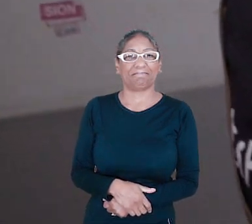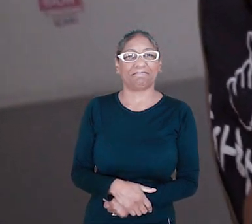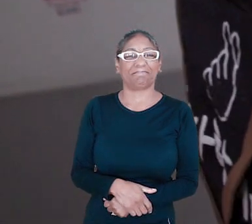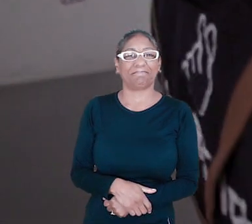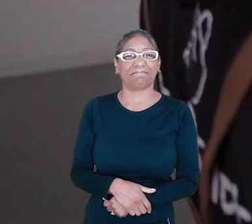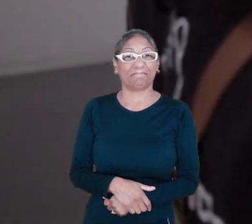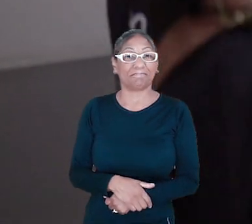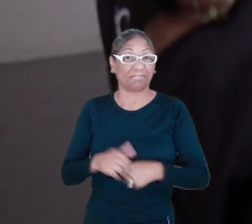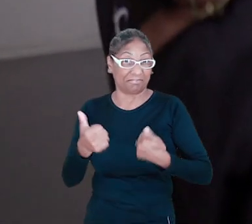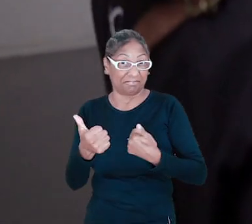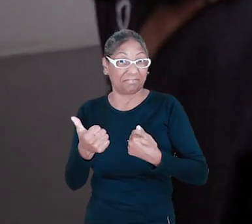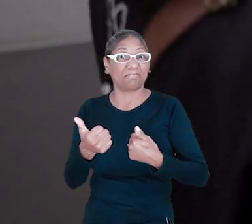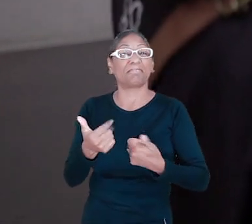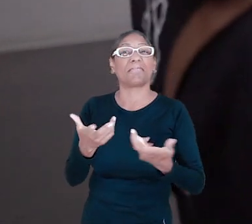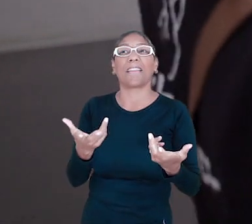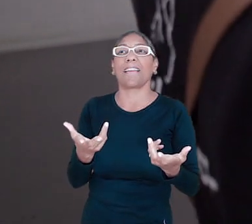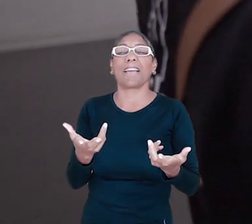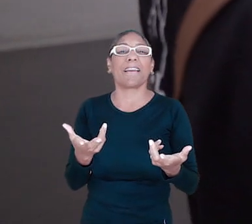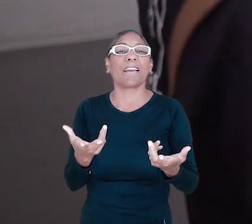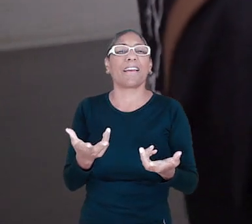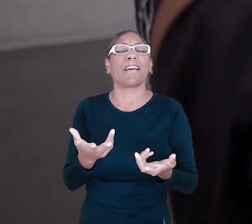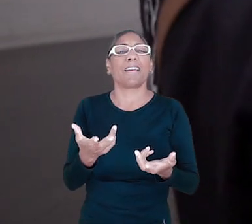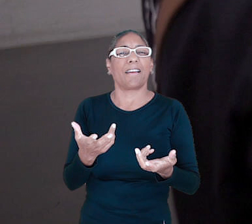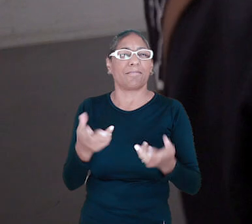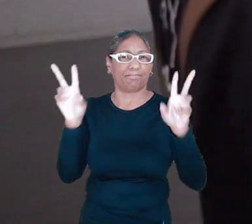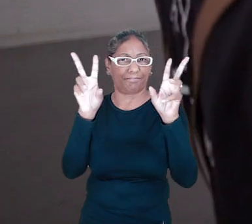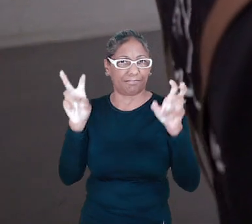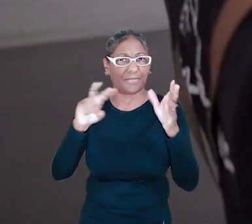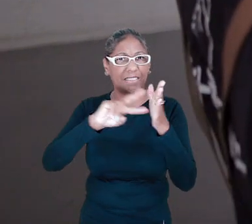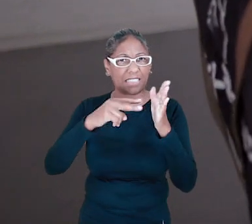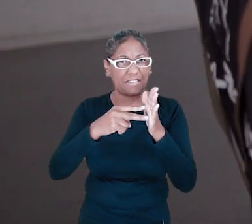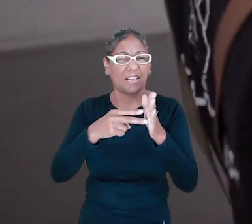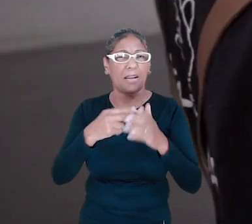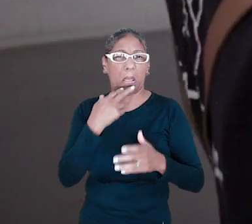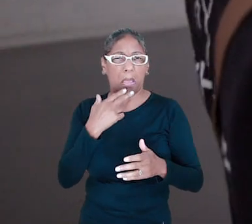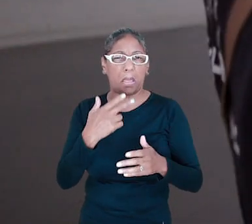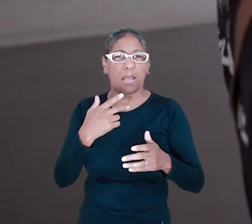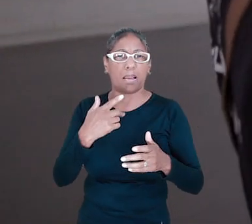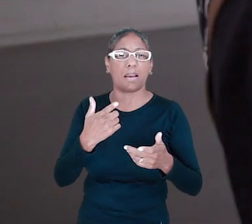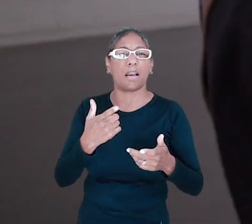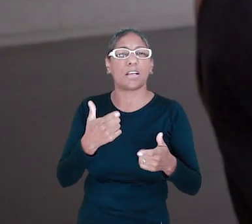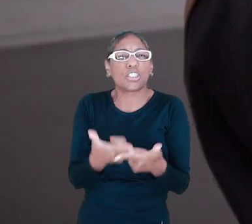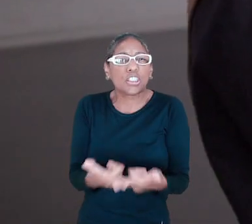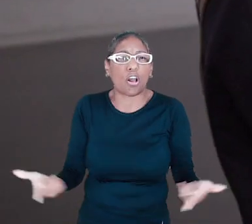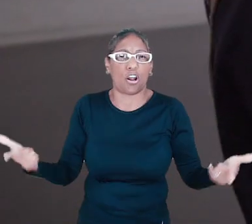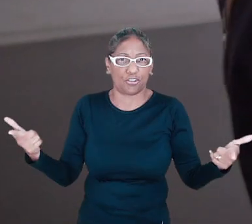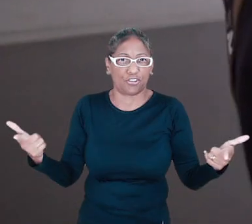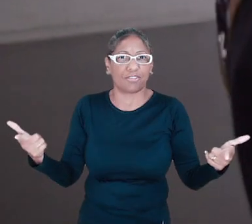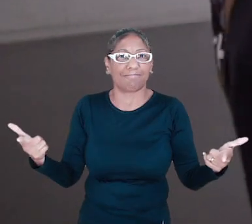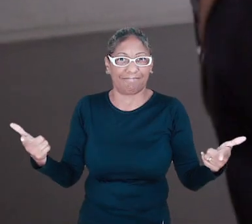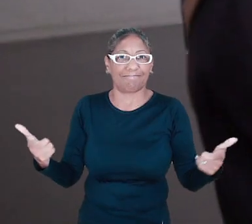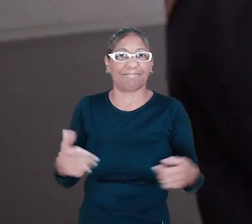Habok Tokji. Dabok? Habok é o da Bock, né? Que significa toda sorte. Tok é o que vocês